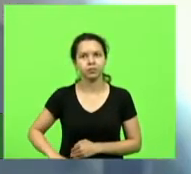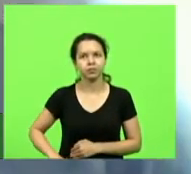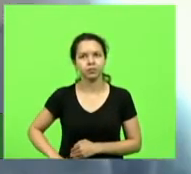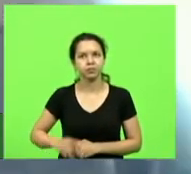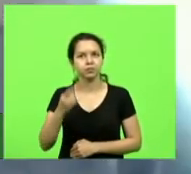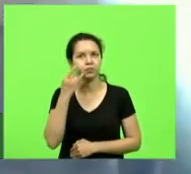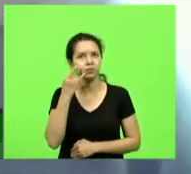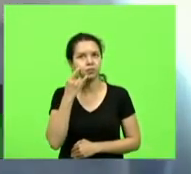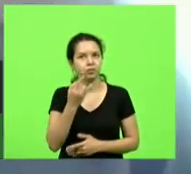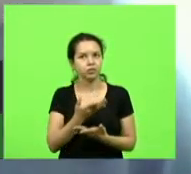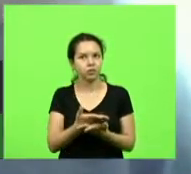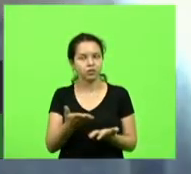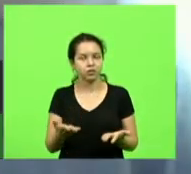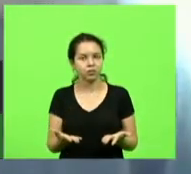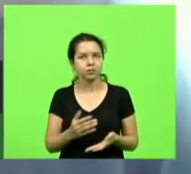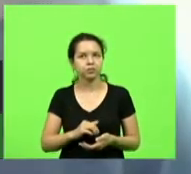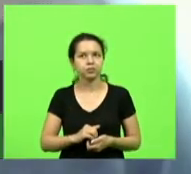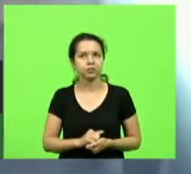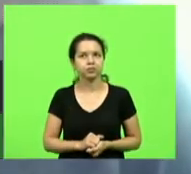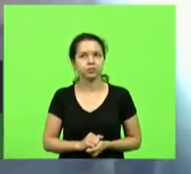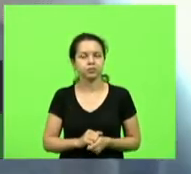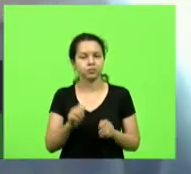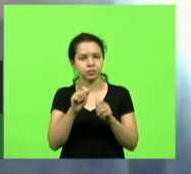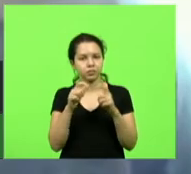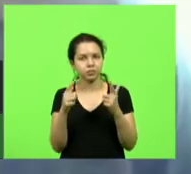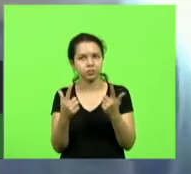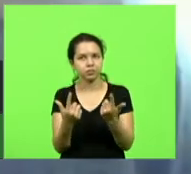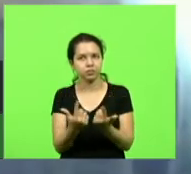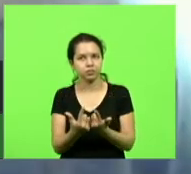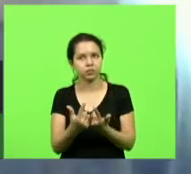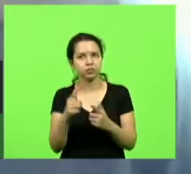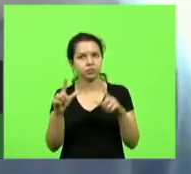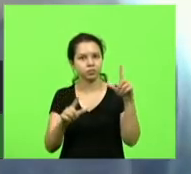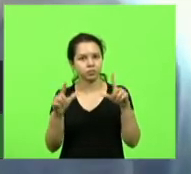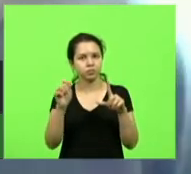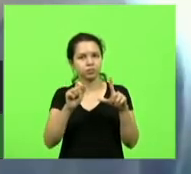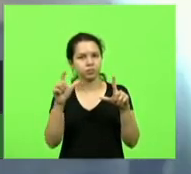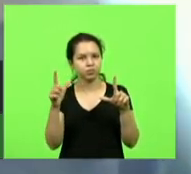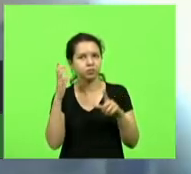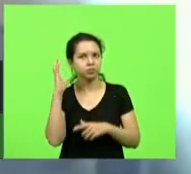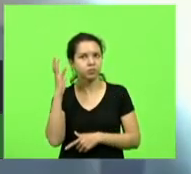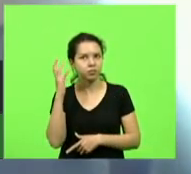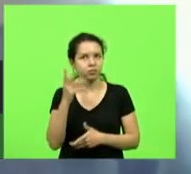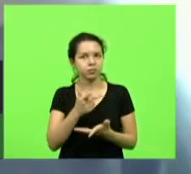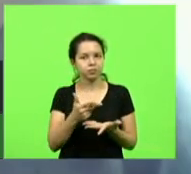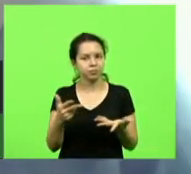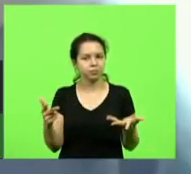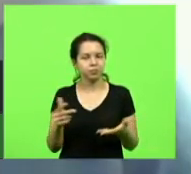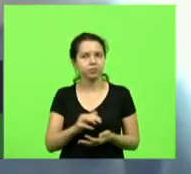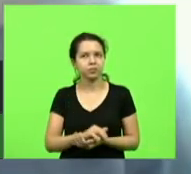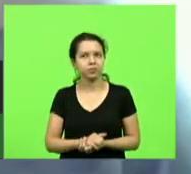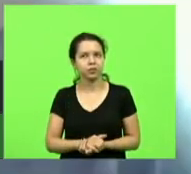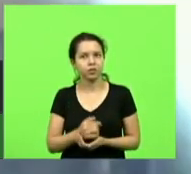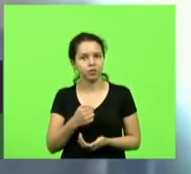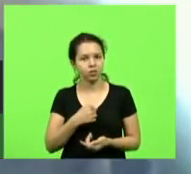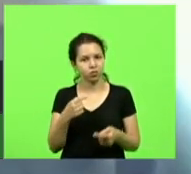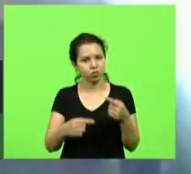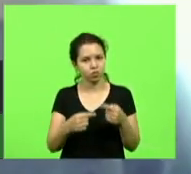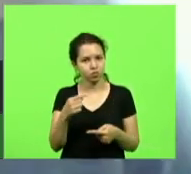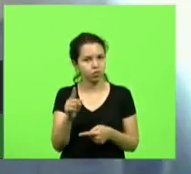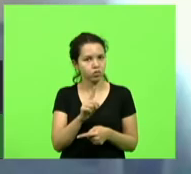Nadal, companheiros da Assembleia Legislativa, TVA, Rádio Alesc, enfim. Não vou discutir, eu vou só